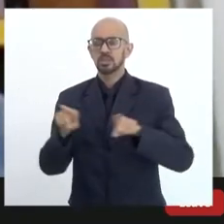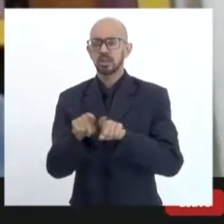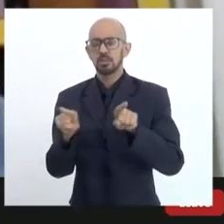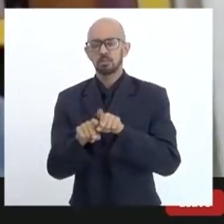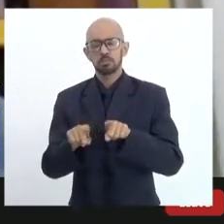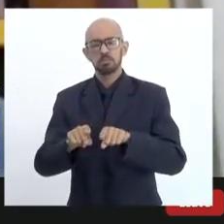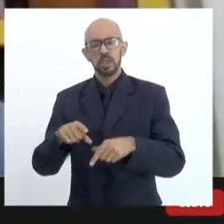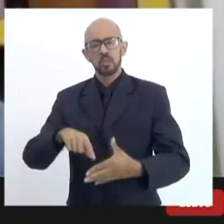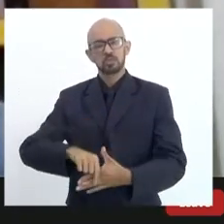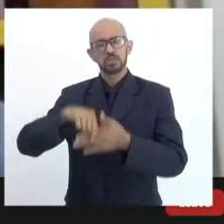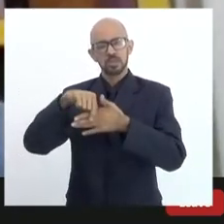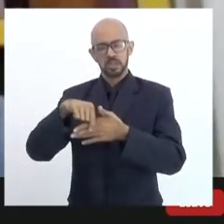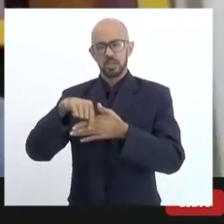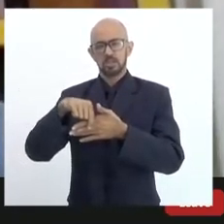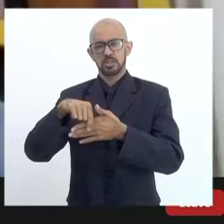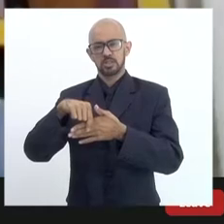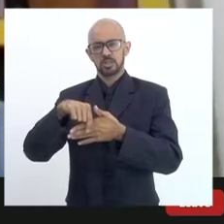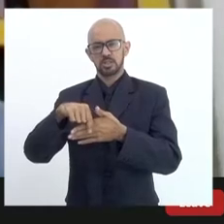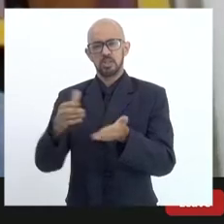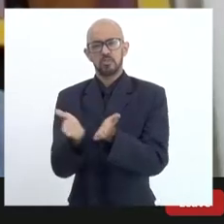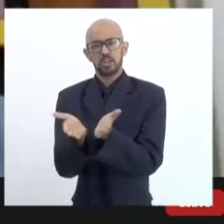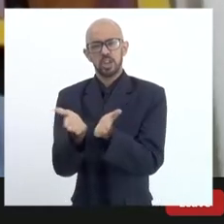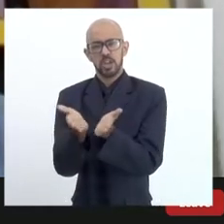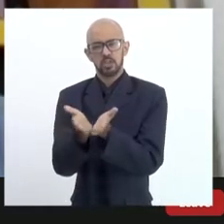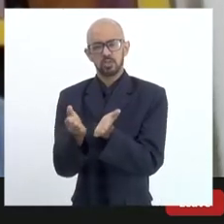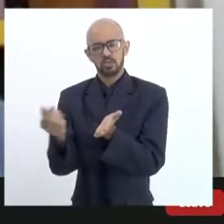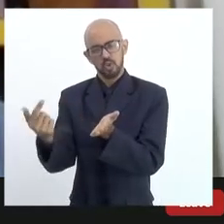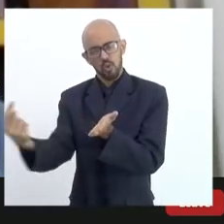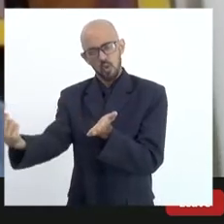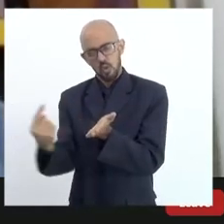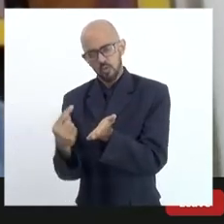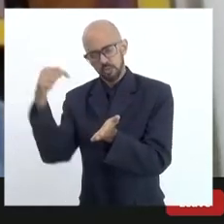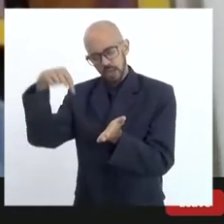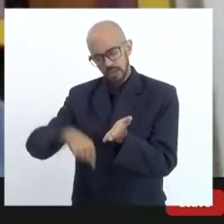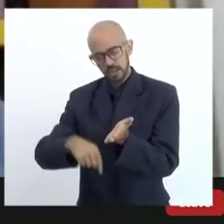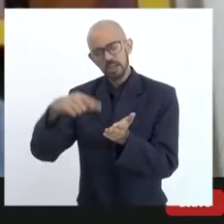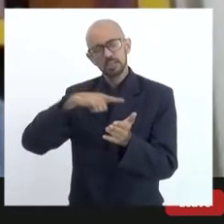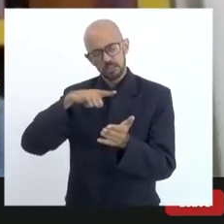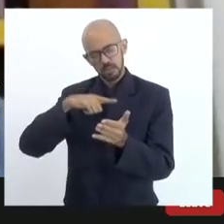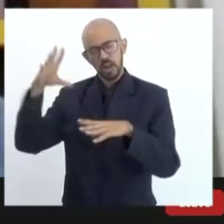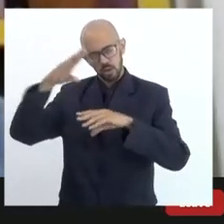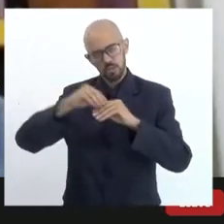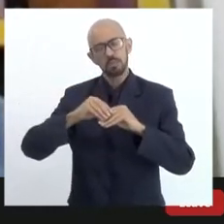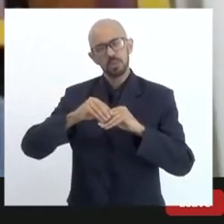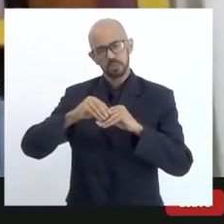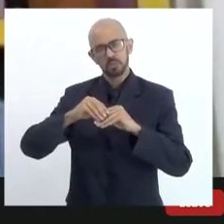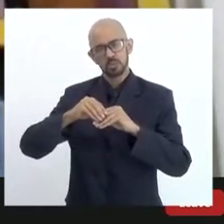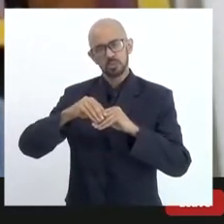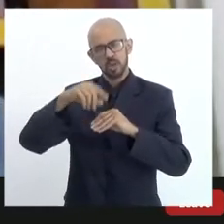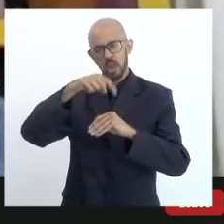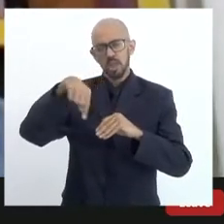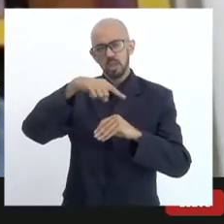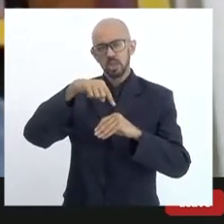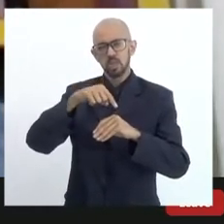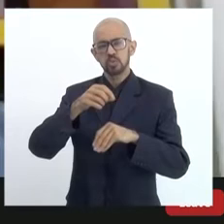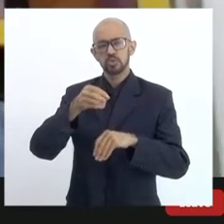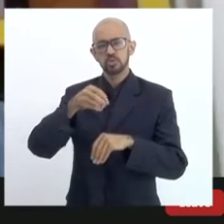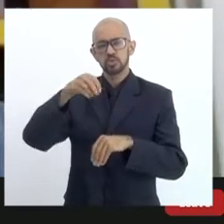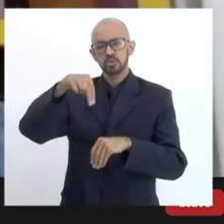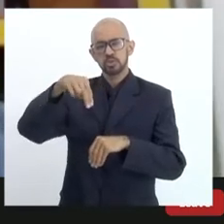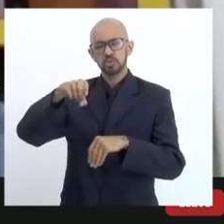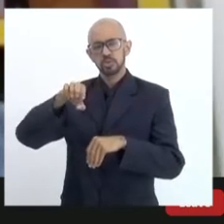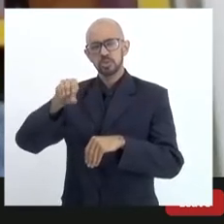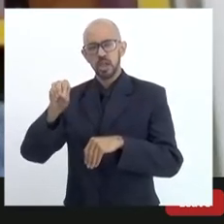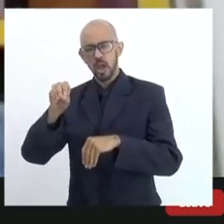grandes lideranças evangélicas. Elas têm uma contribuição a dar, do campo pentecostal e neopentecostal. Mais do que